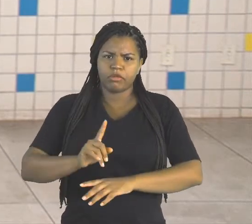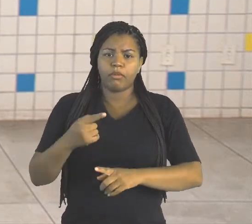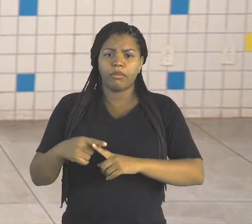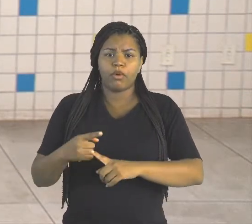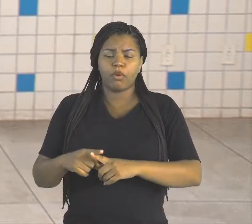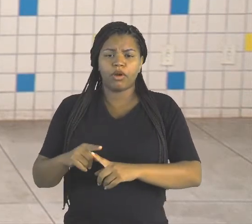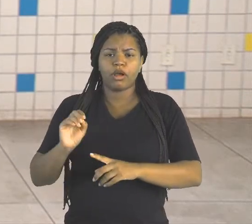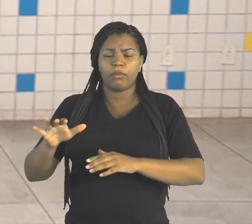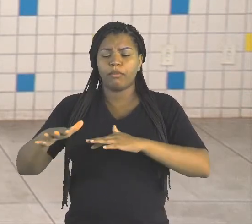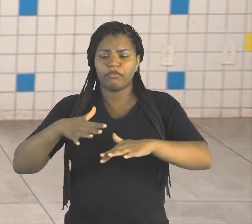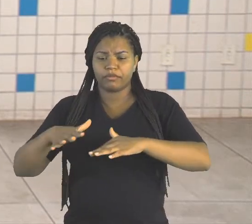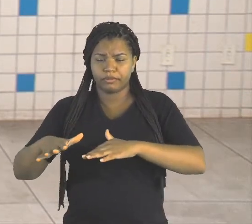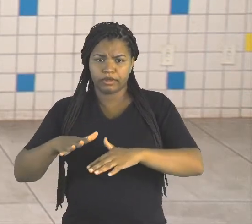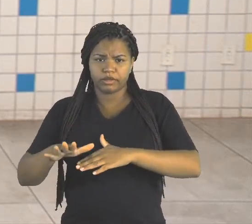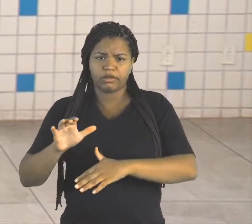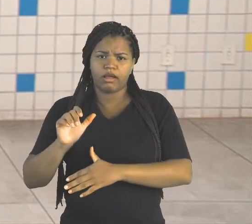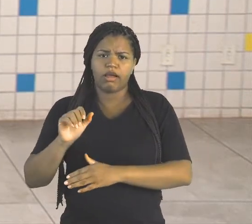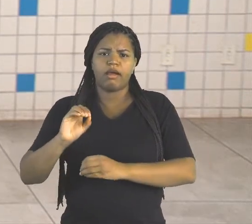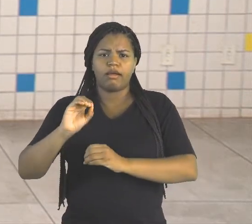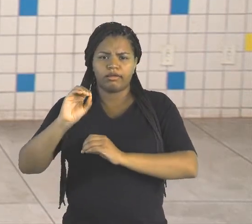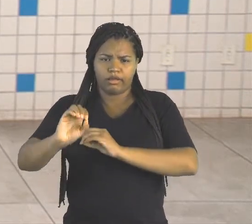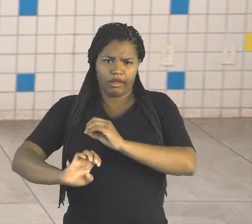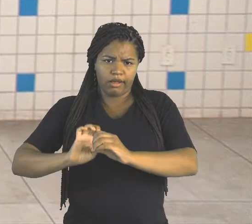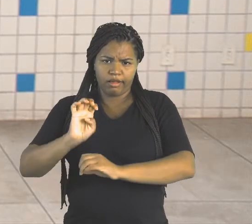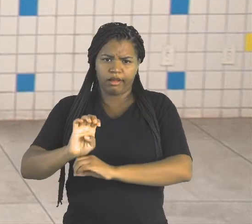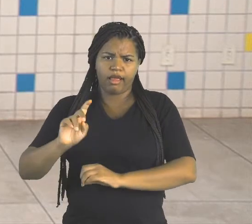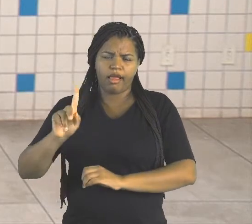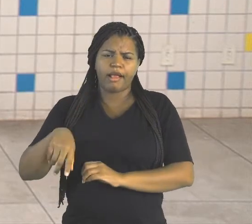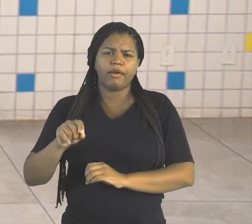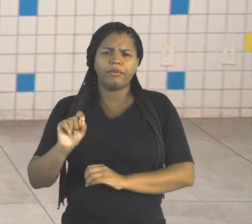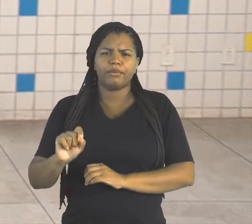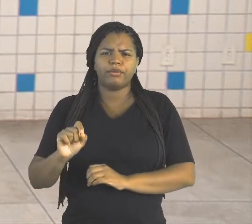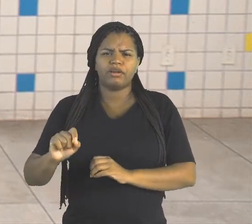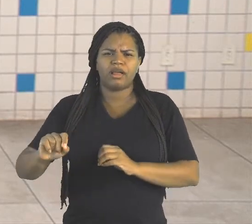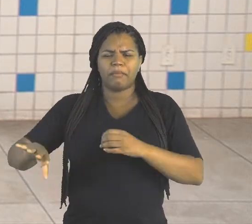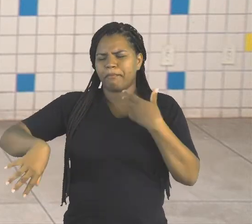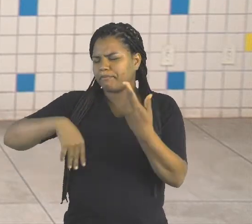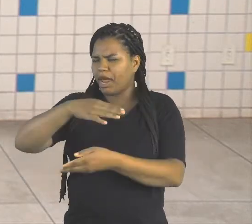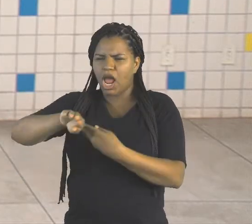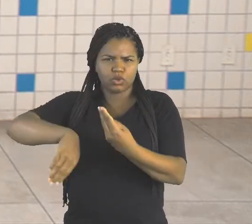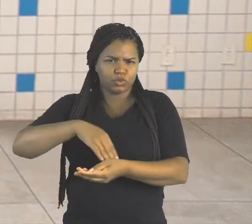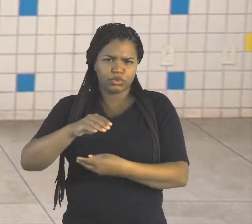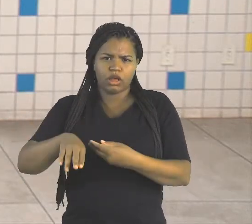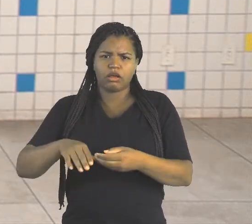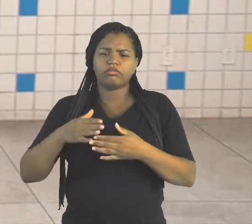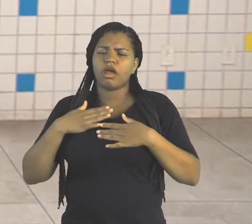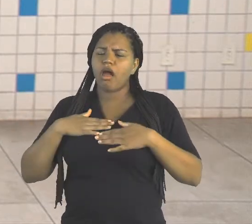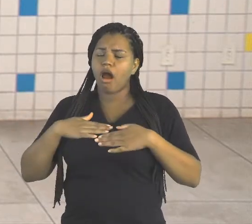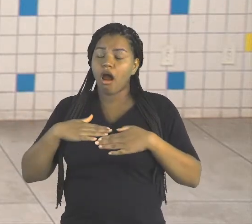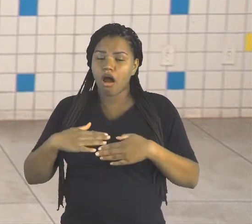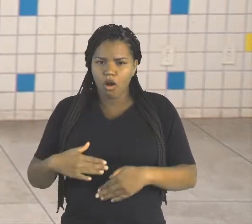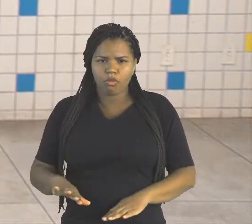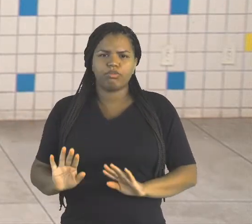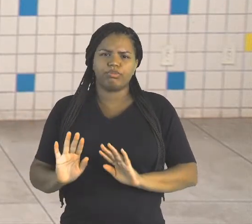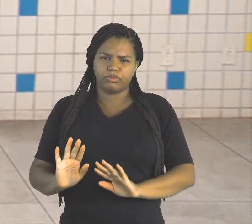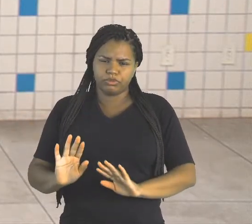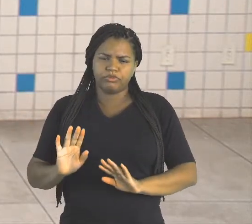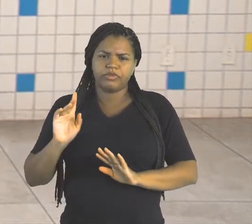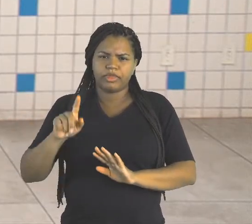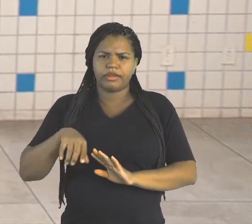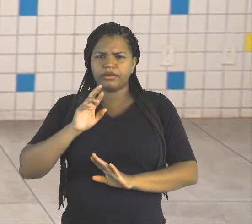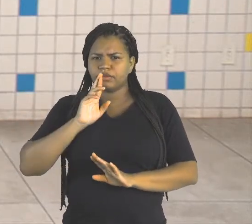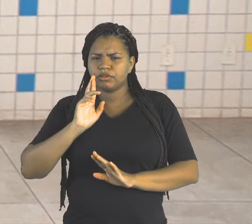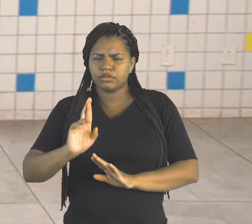das cargas elétricas é basicamente bastante caótico e bem lento. Isso, pessoal, é o